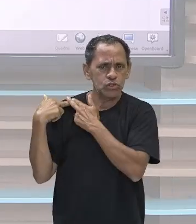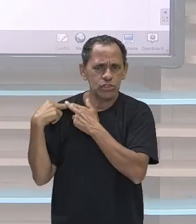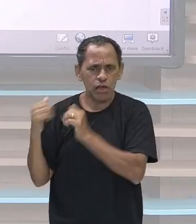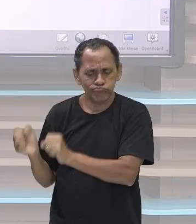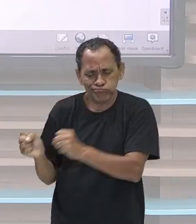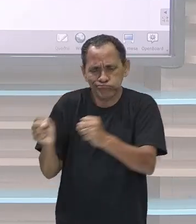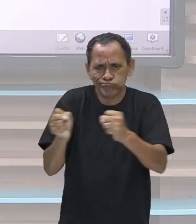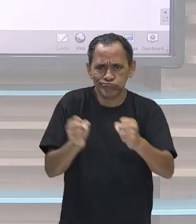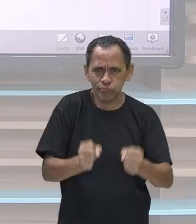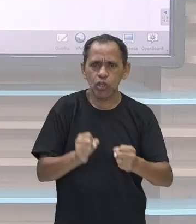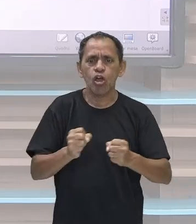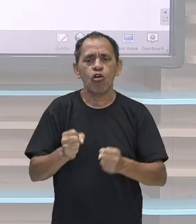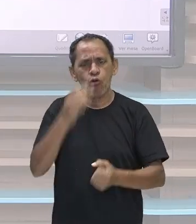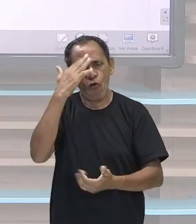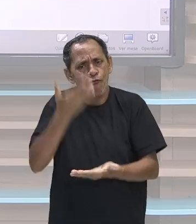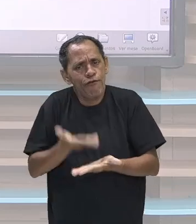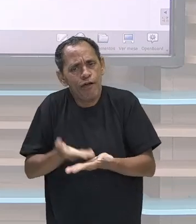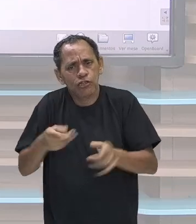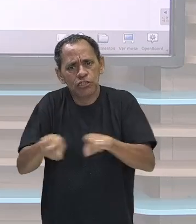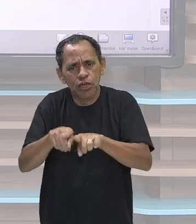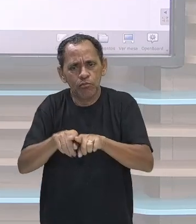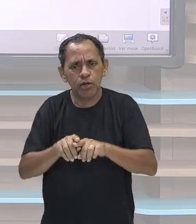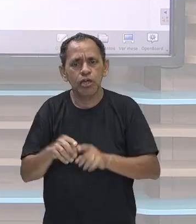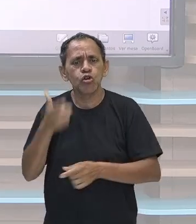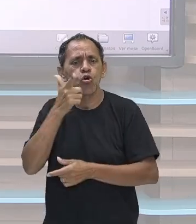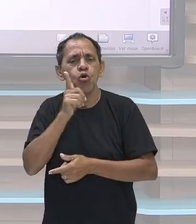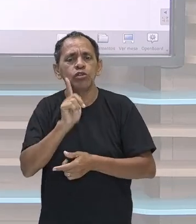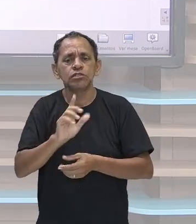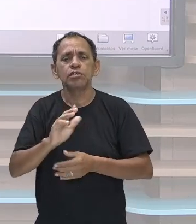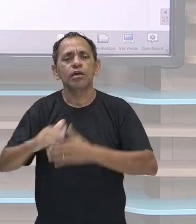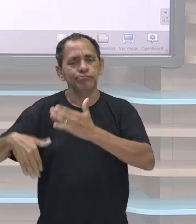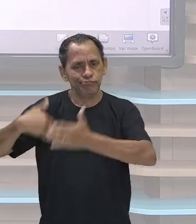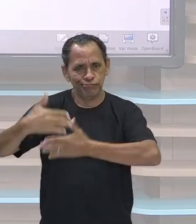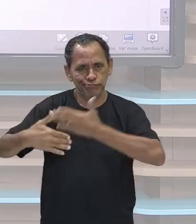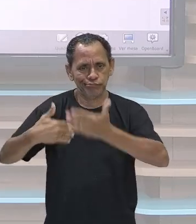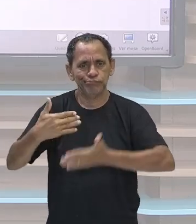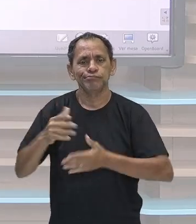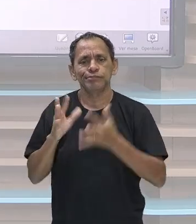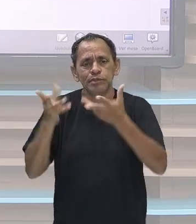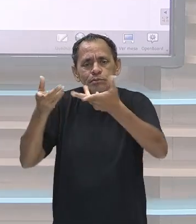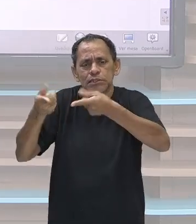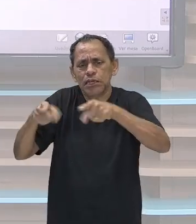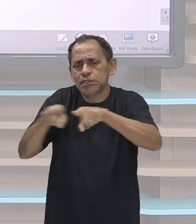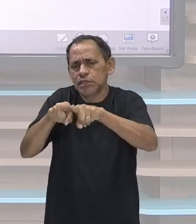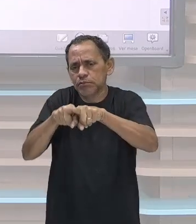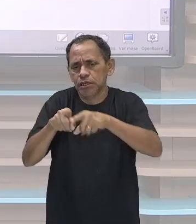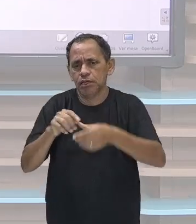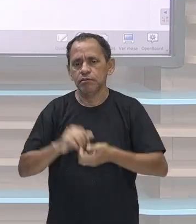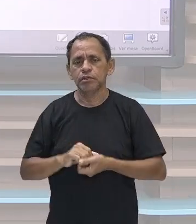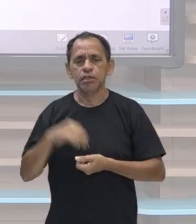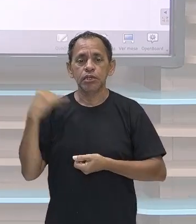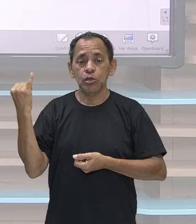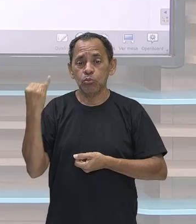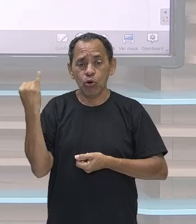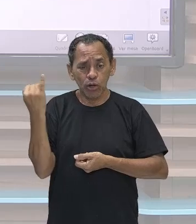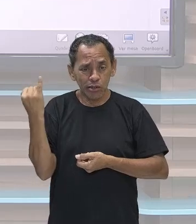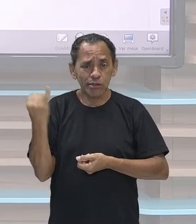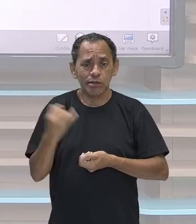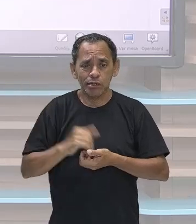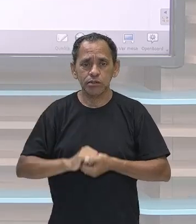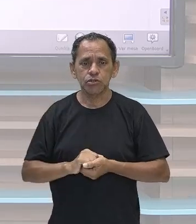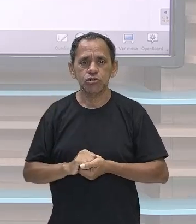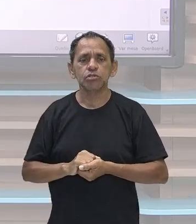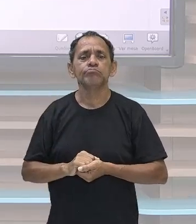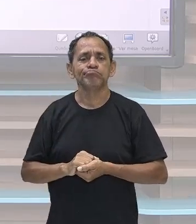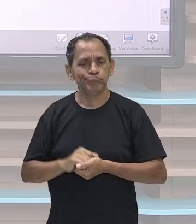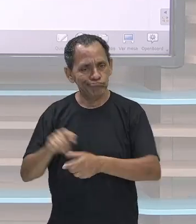empoderados, autoconfiantes, né, ainda conseguem desenvolver todas essas habilidades tão, né, importantes, habilidades socioemocionais